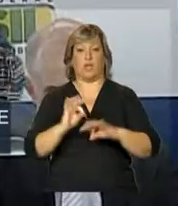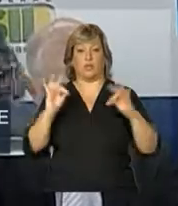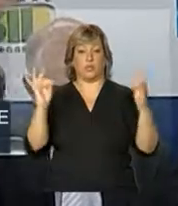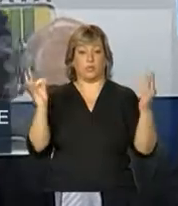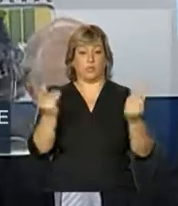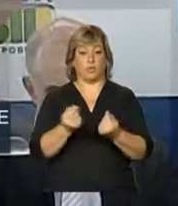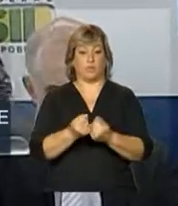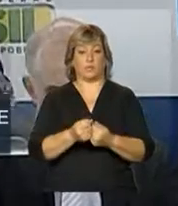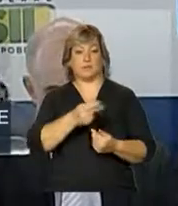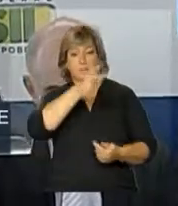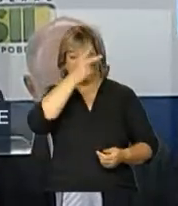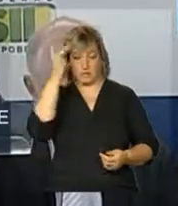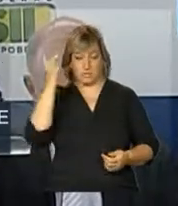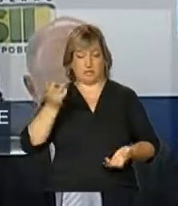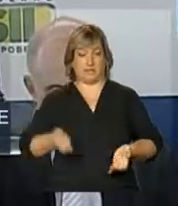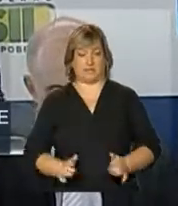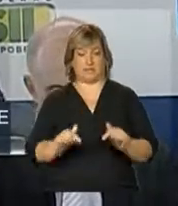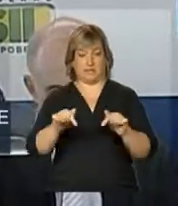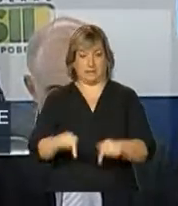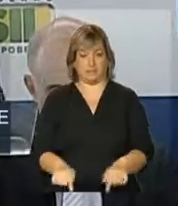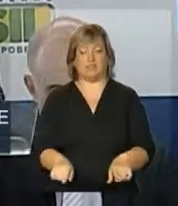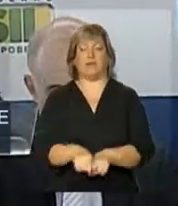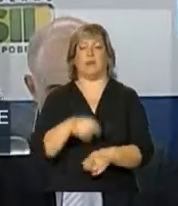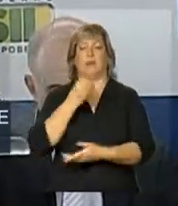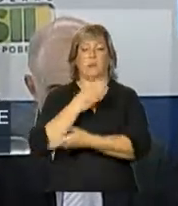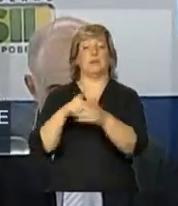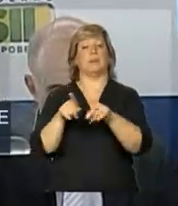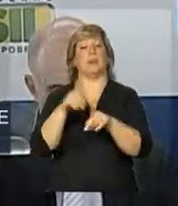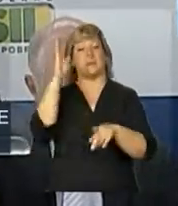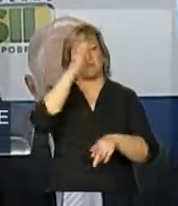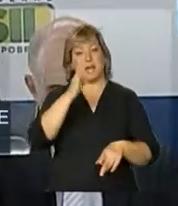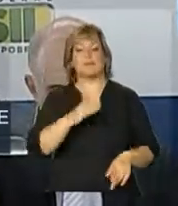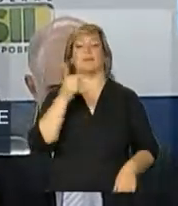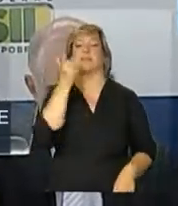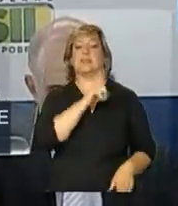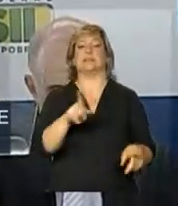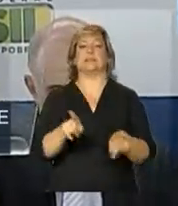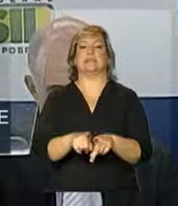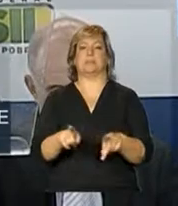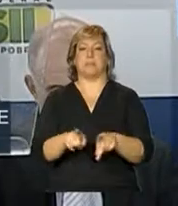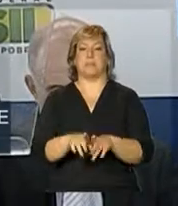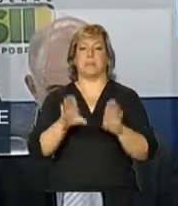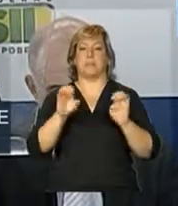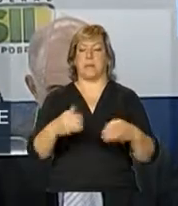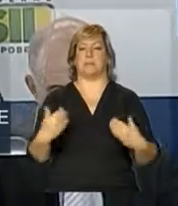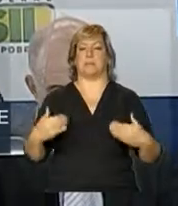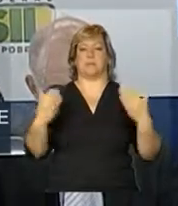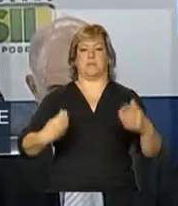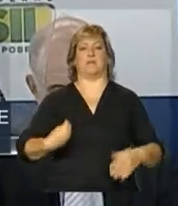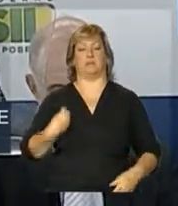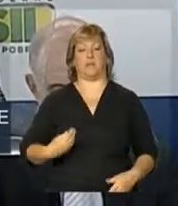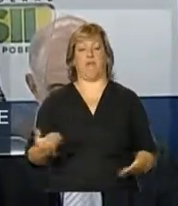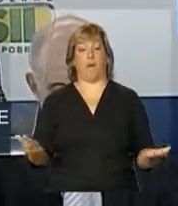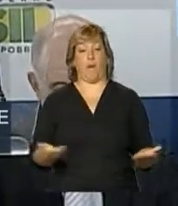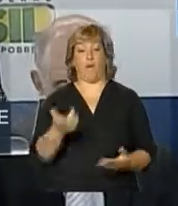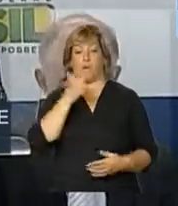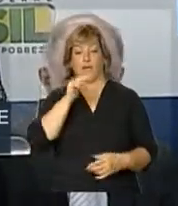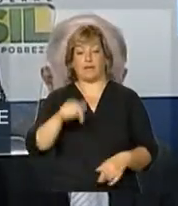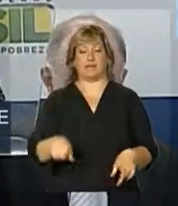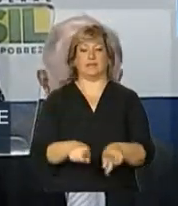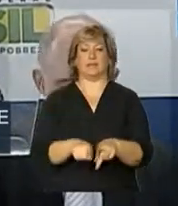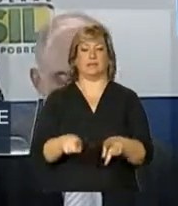ganham todos os maranhenses. Agora, ganha o Brasil. Ganha o Brasil e hoje ganharam aqui